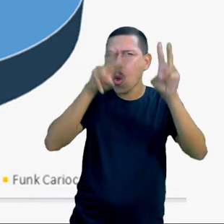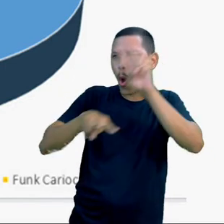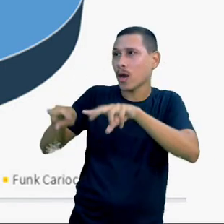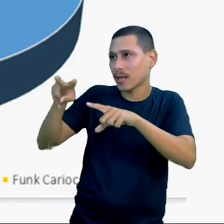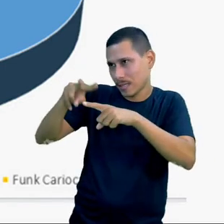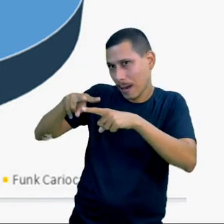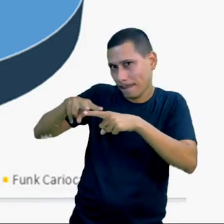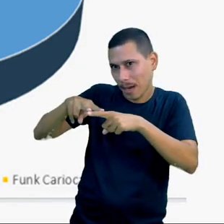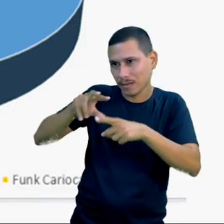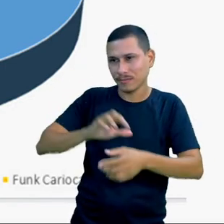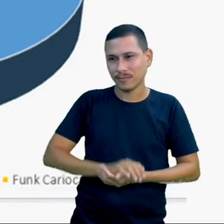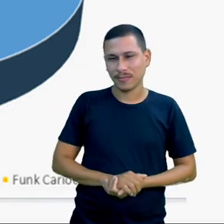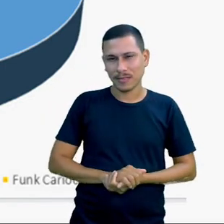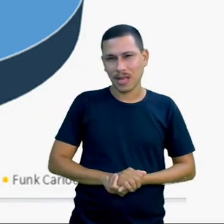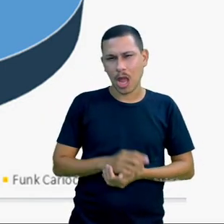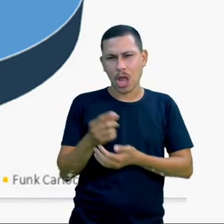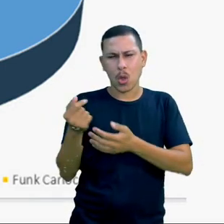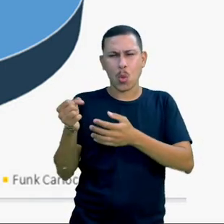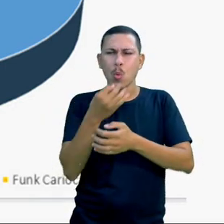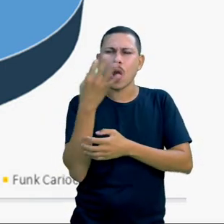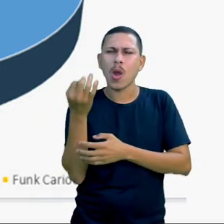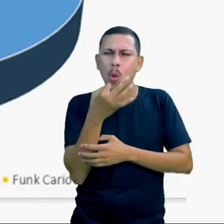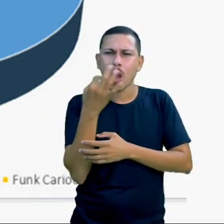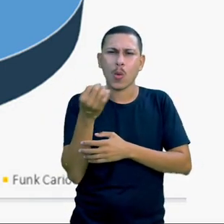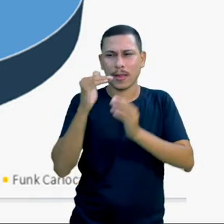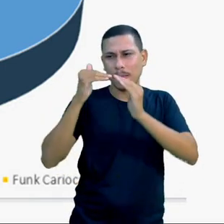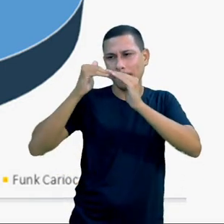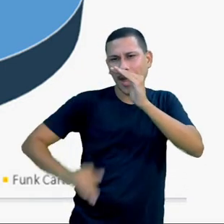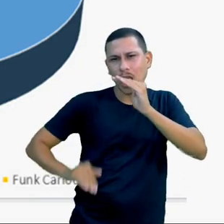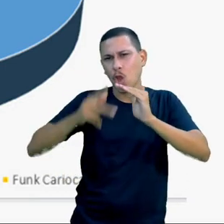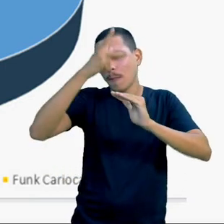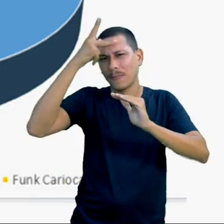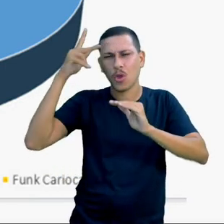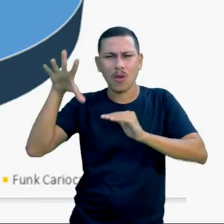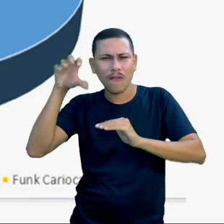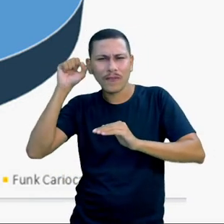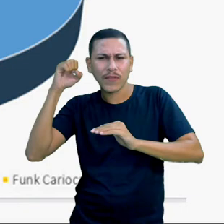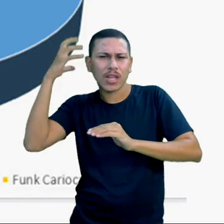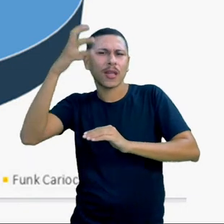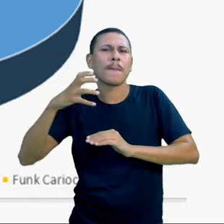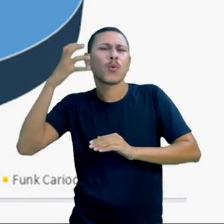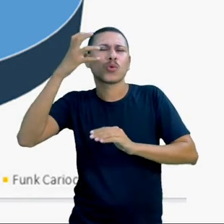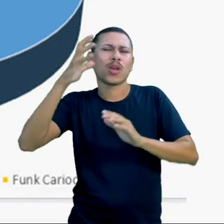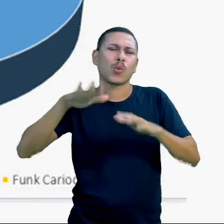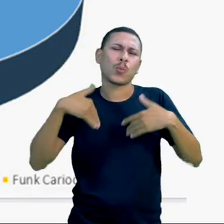pizza, a menor quantidade de ouvintes é igual a. Já descobriu?